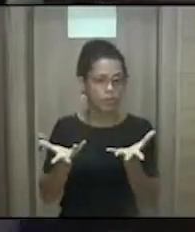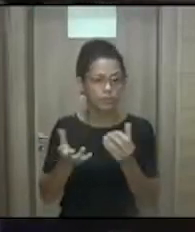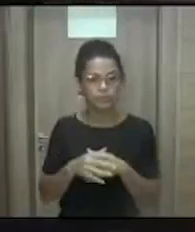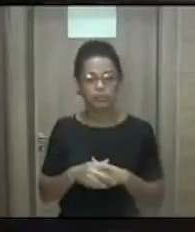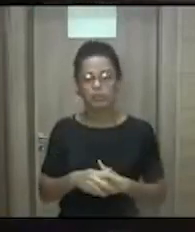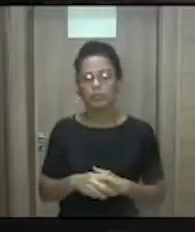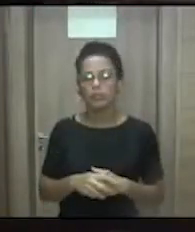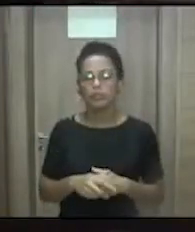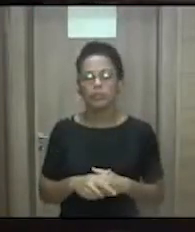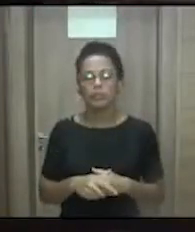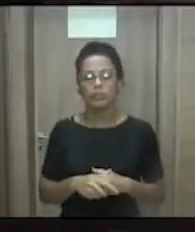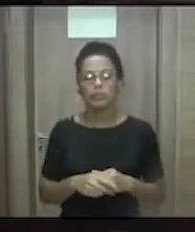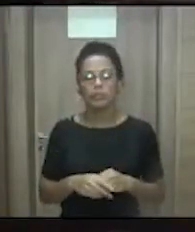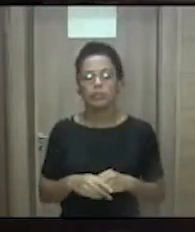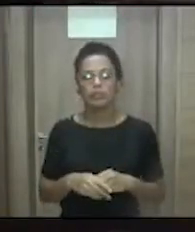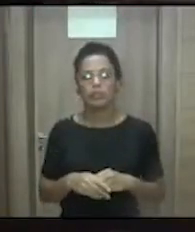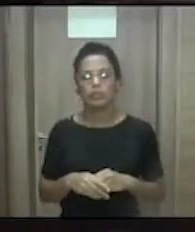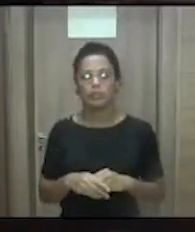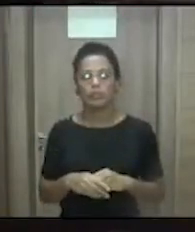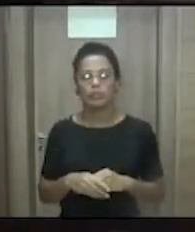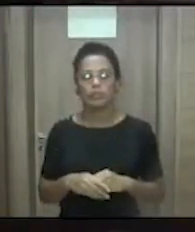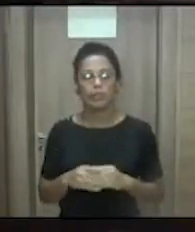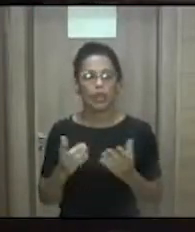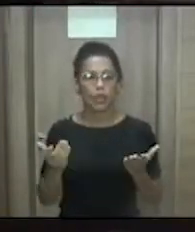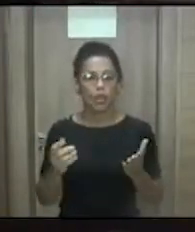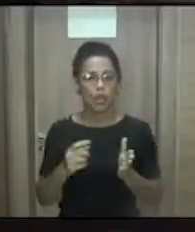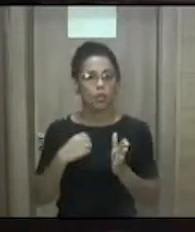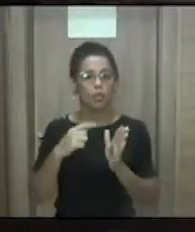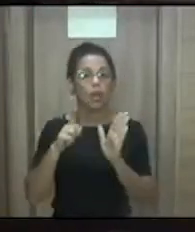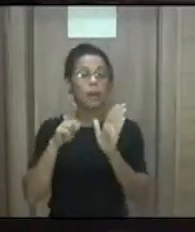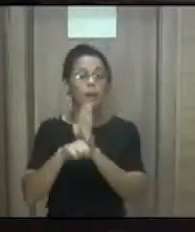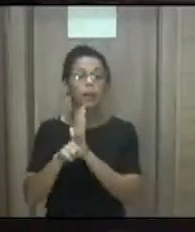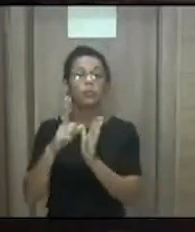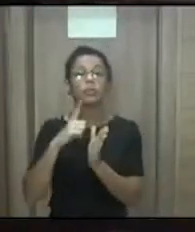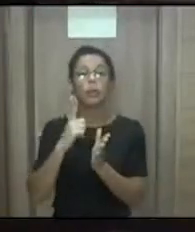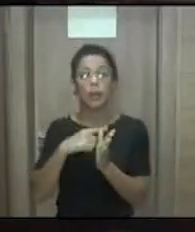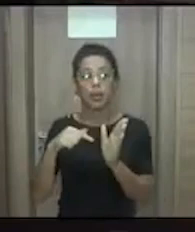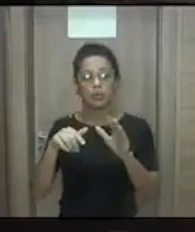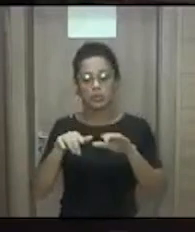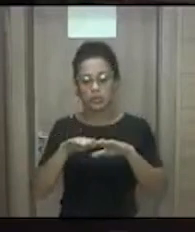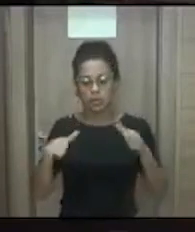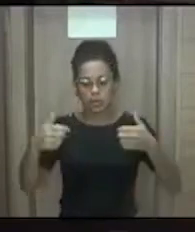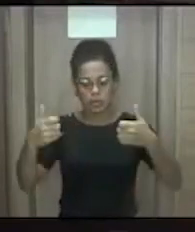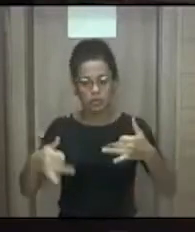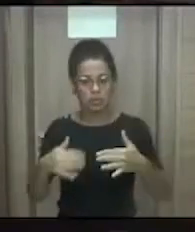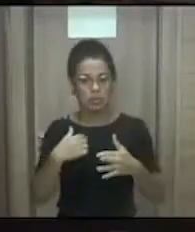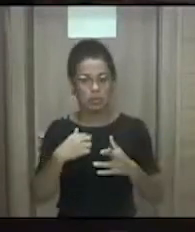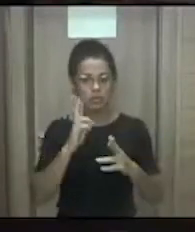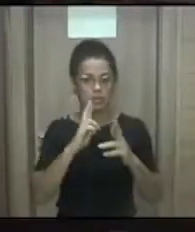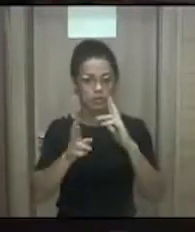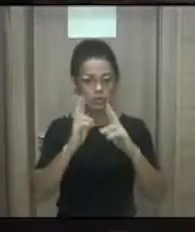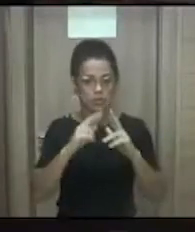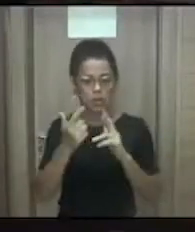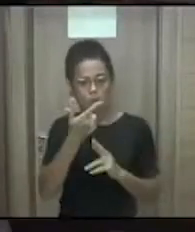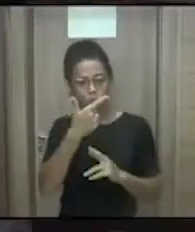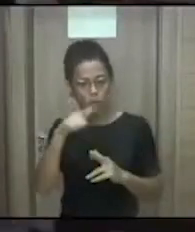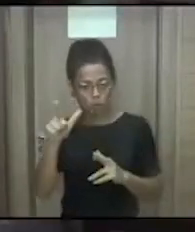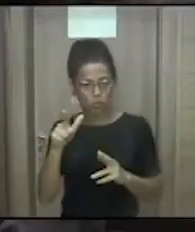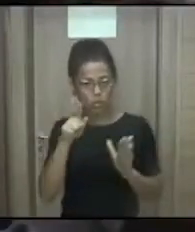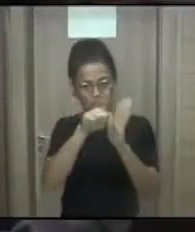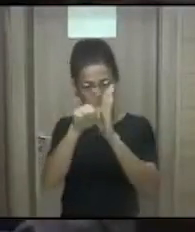Eu vou devolver para a mesa, porque foram 3 intervenções, mas foram muitas questões. Enquanto isso, vocês pensam que a gente faz uma outra rodada, tá legal?